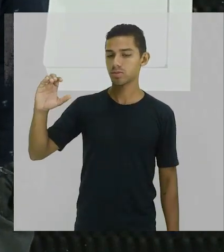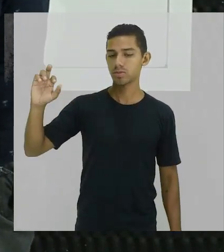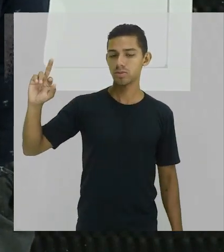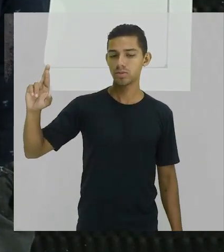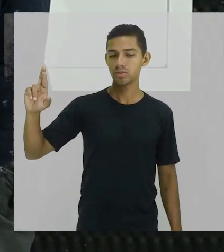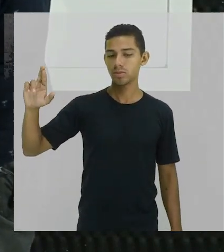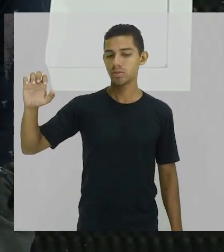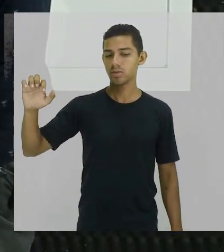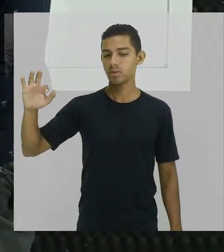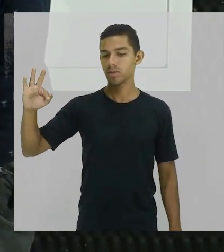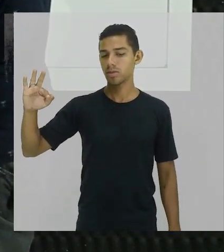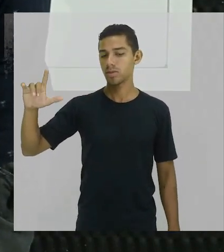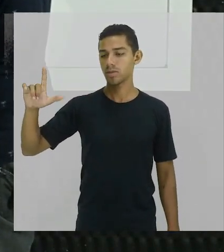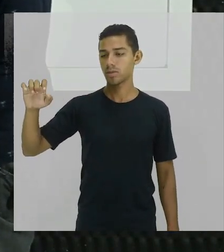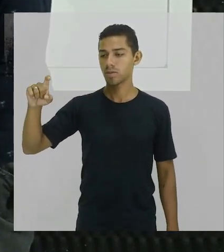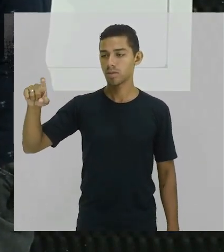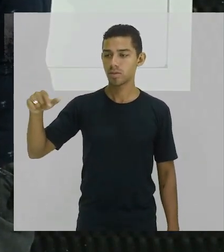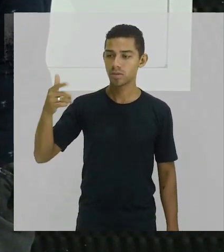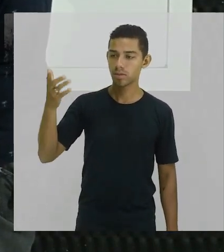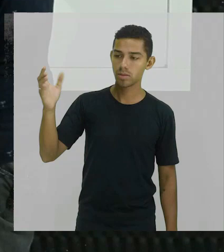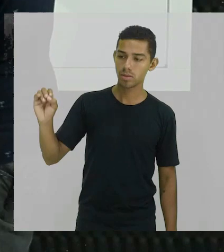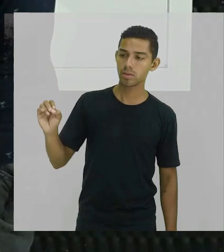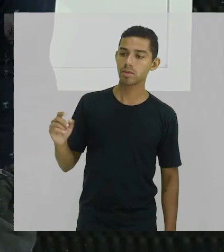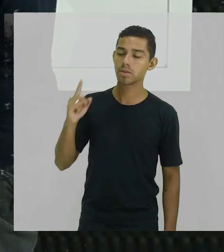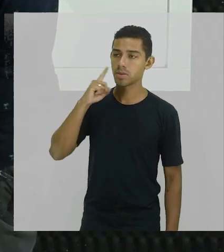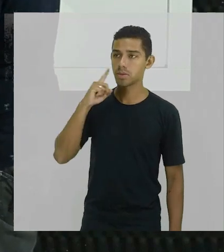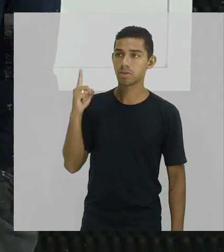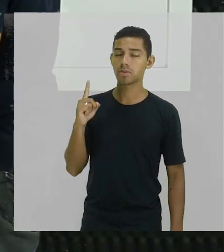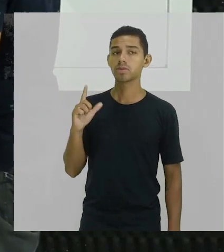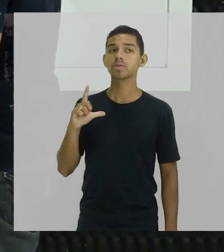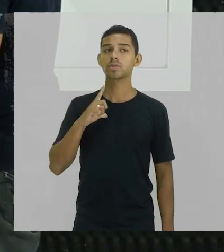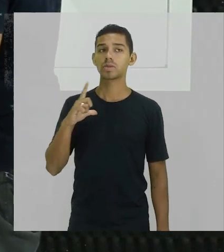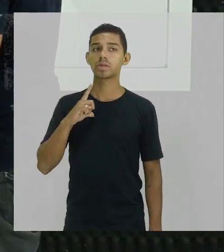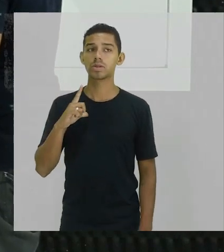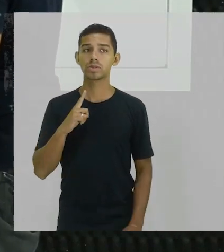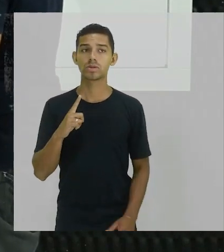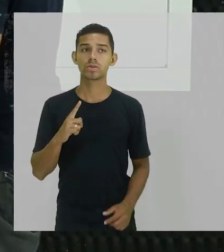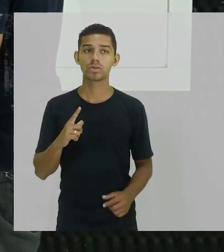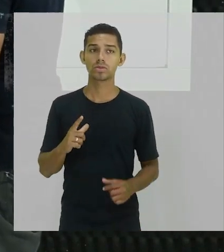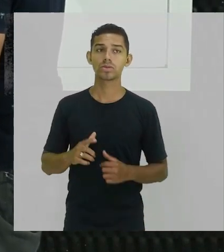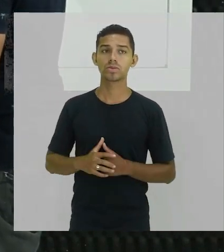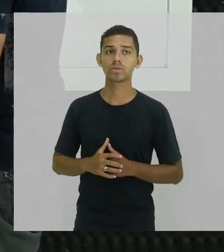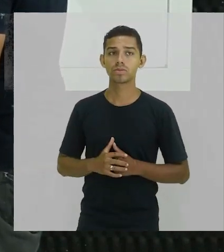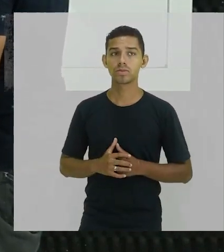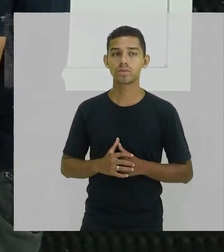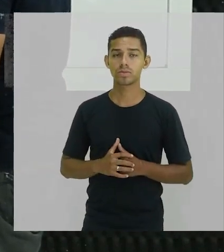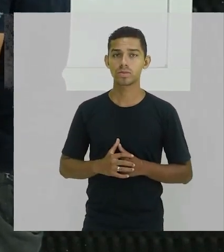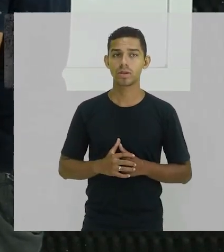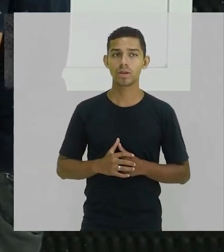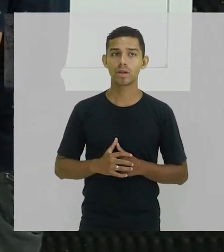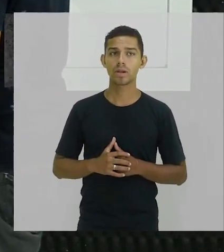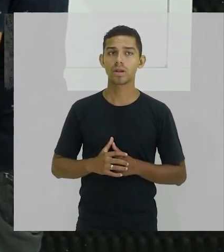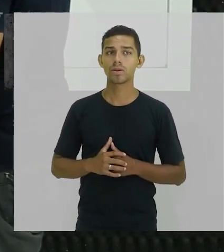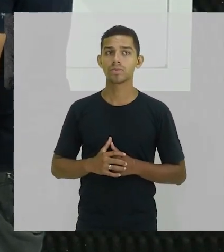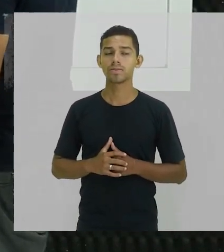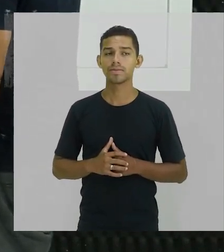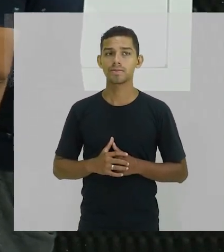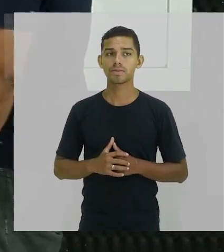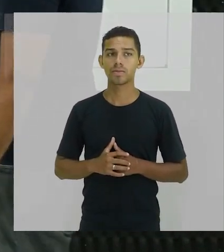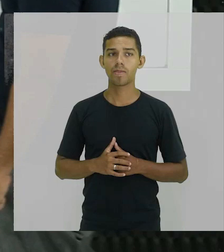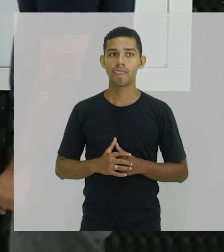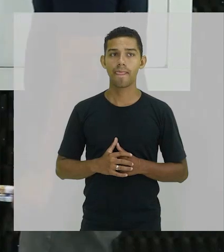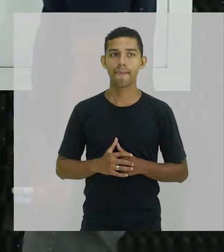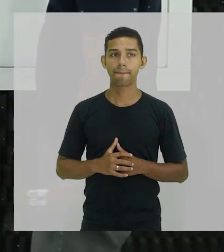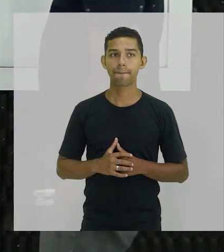Gente, reflexão é quando eu tenho a propagação de uma onda, né? Então, eu tenho aqui um